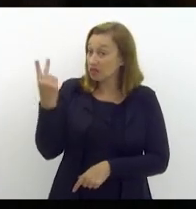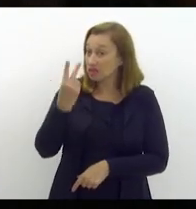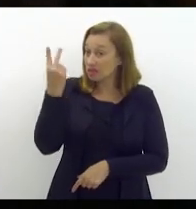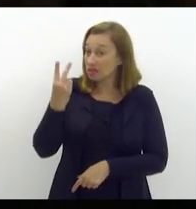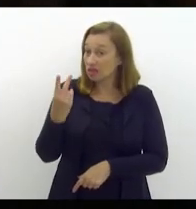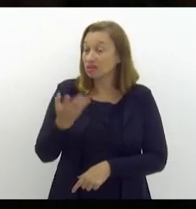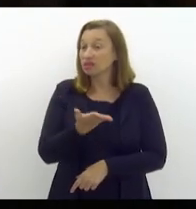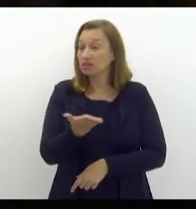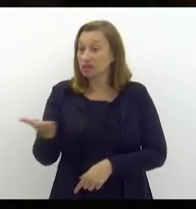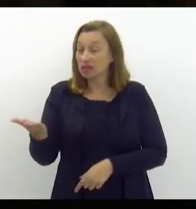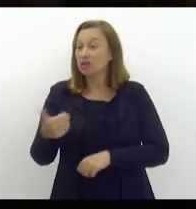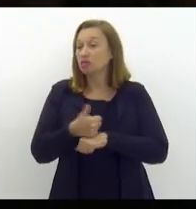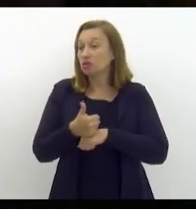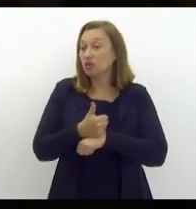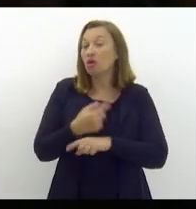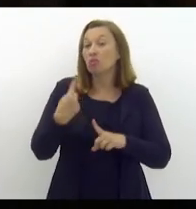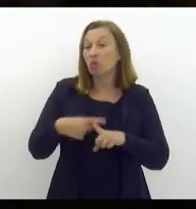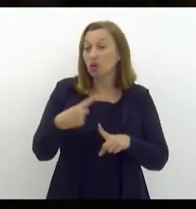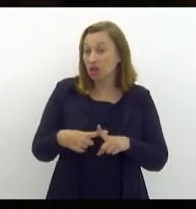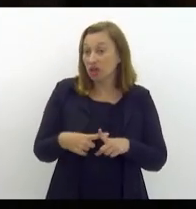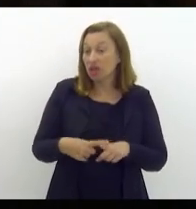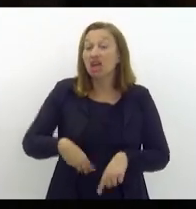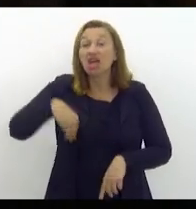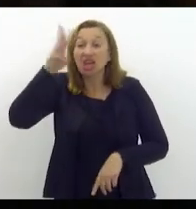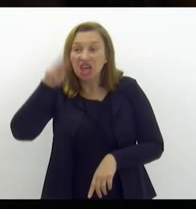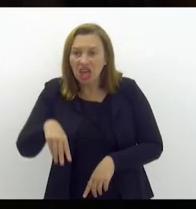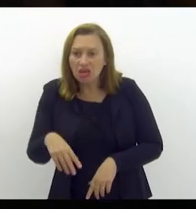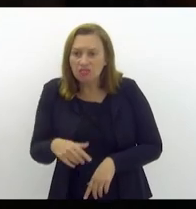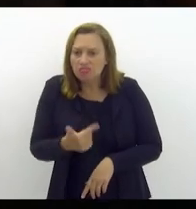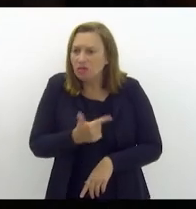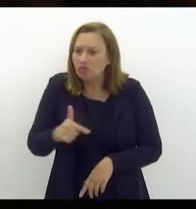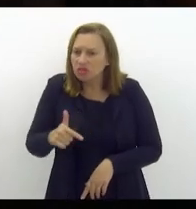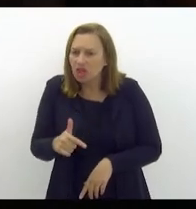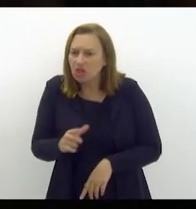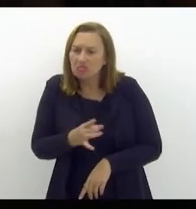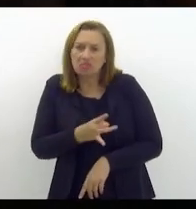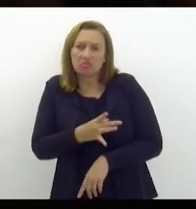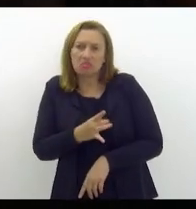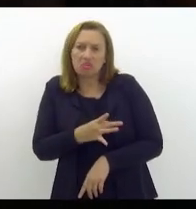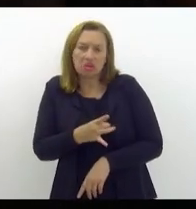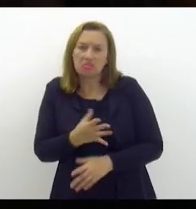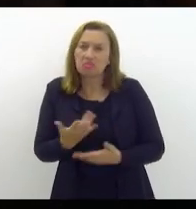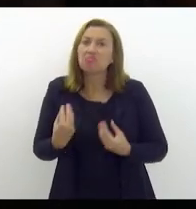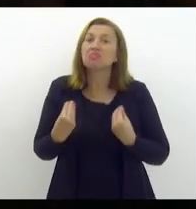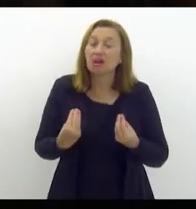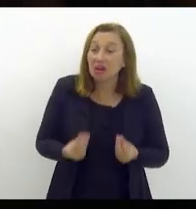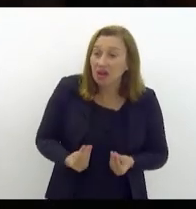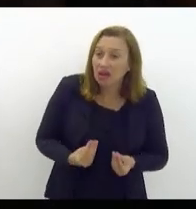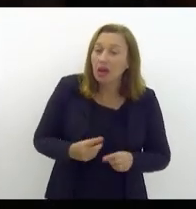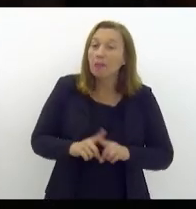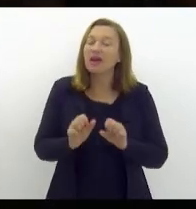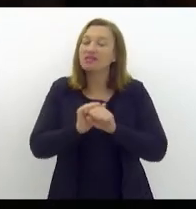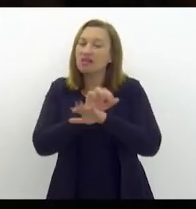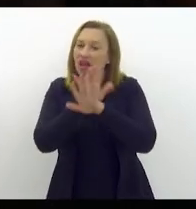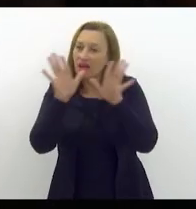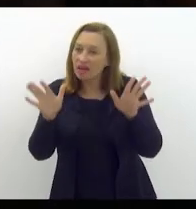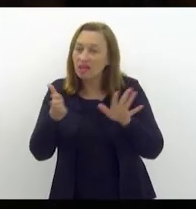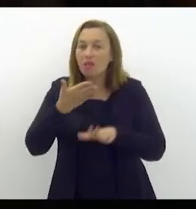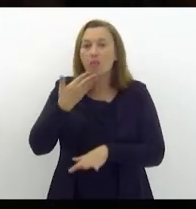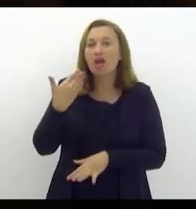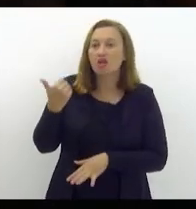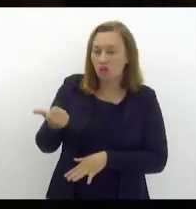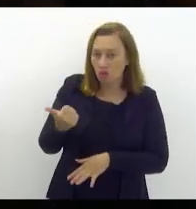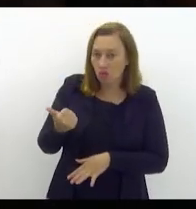desses profissionais, porque é aquilo, quem não deve, não teme, e é evidente que quanto mais transparência,